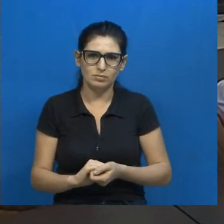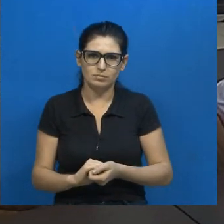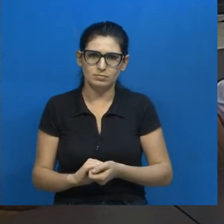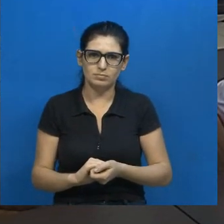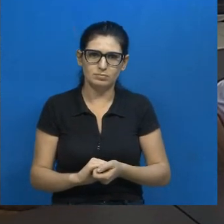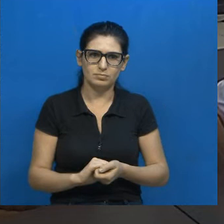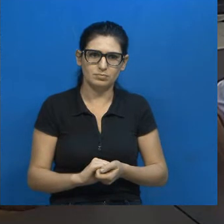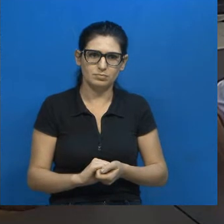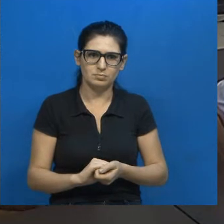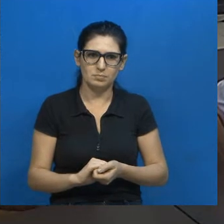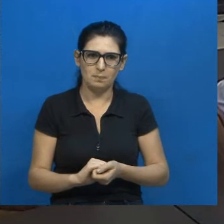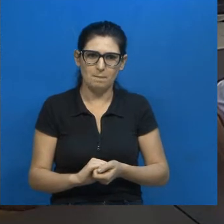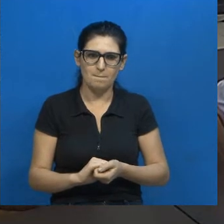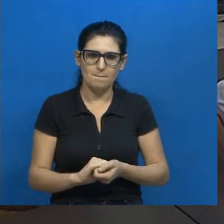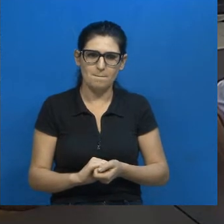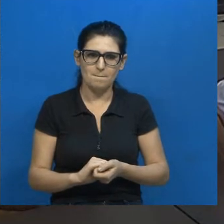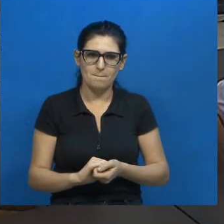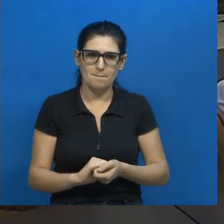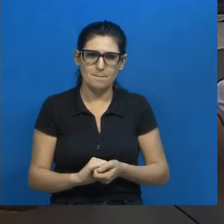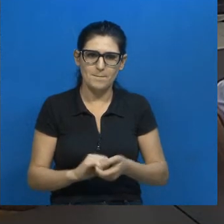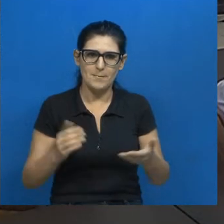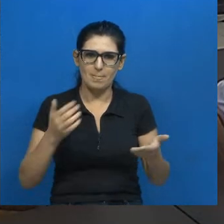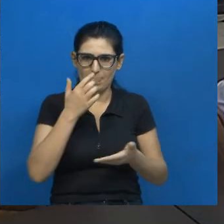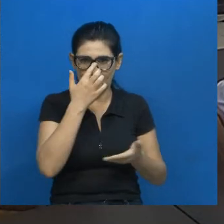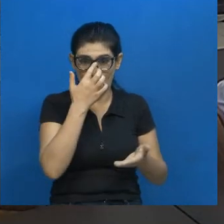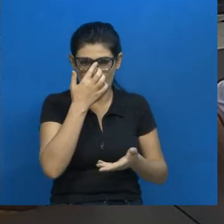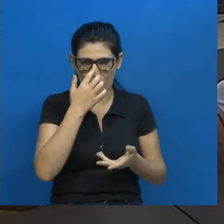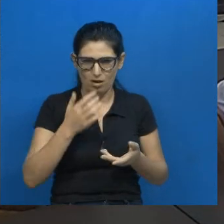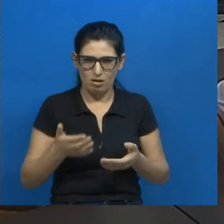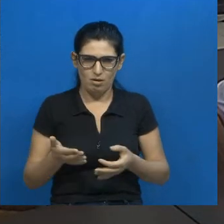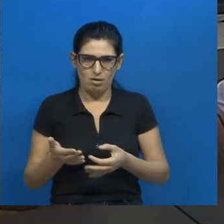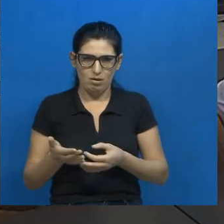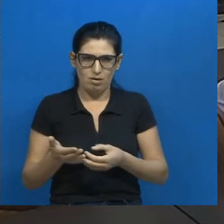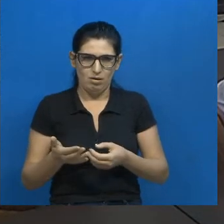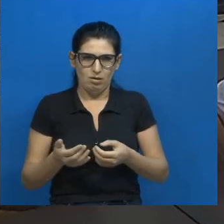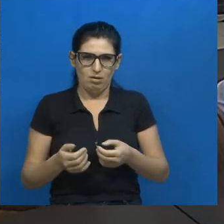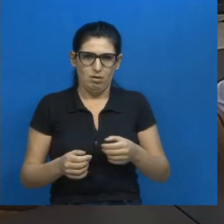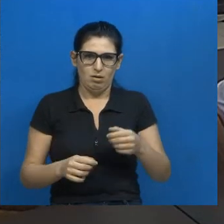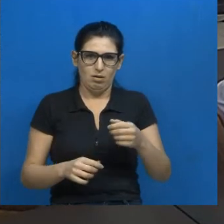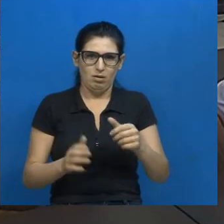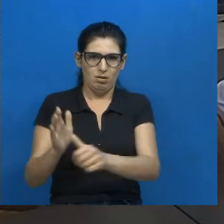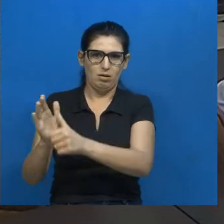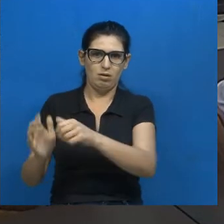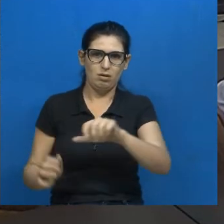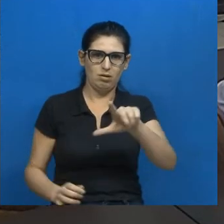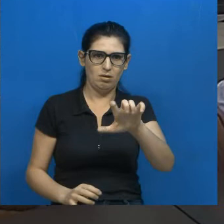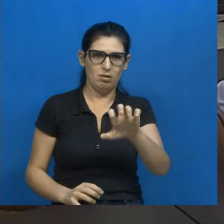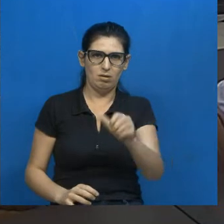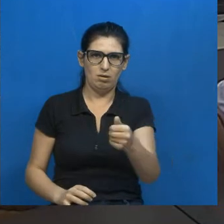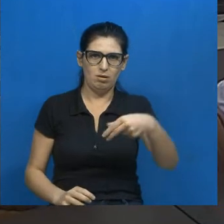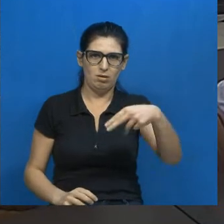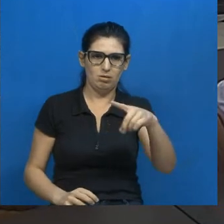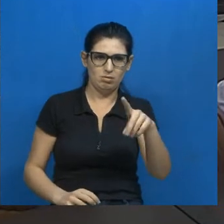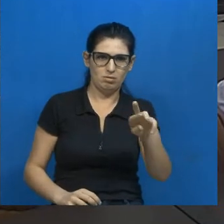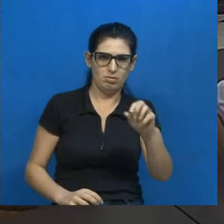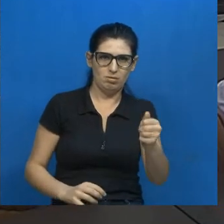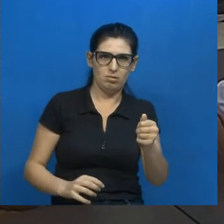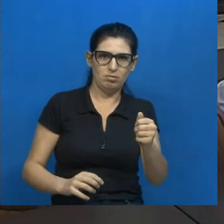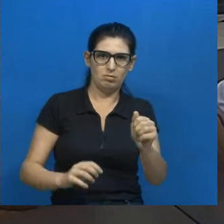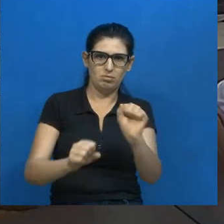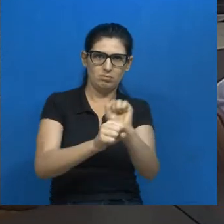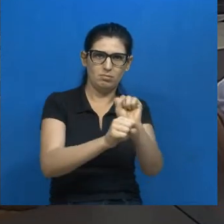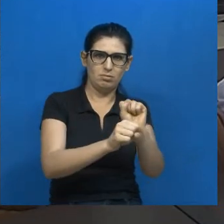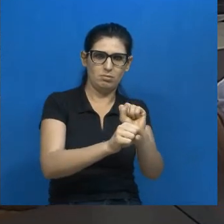Peraí, enquanto eles estavam inscritos lá primeiro, Leandro. Daí aí ele vai responder até o microfone chegar